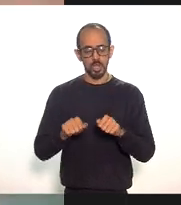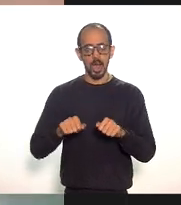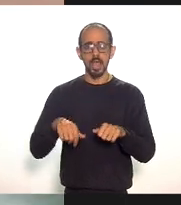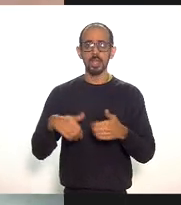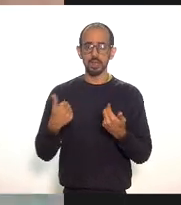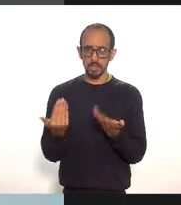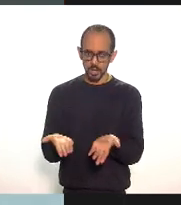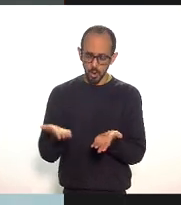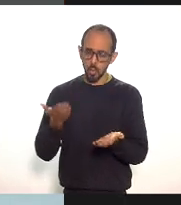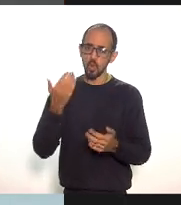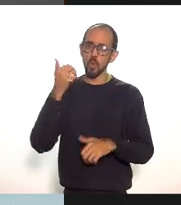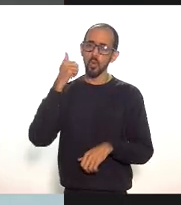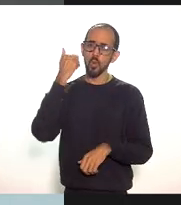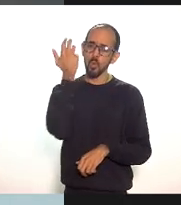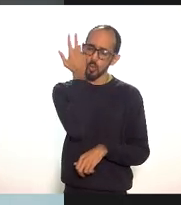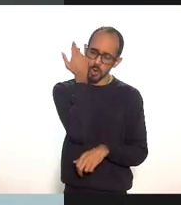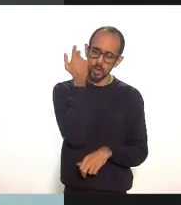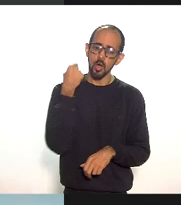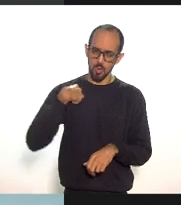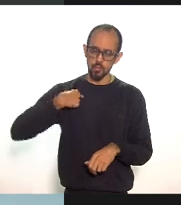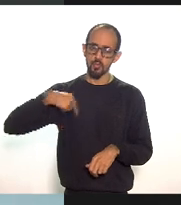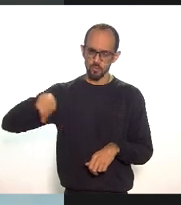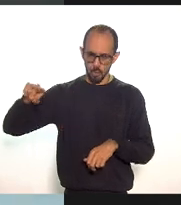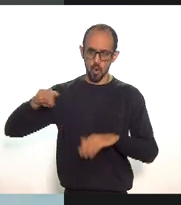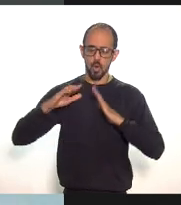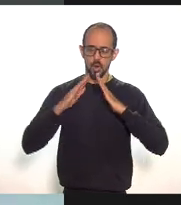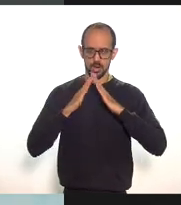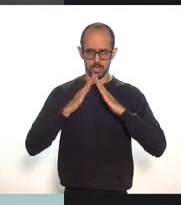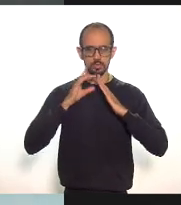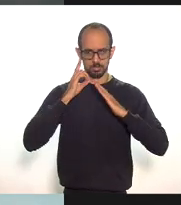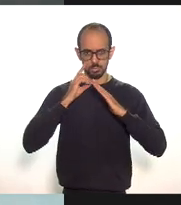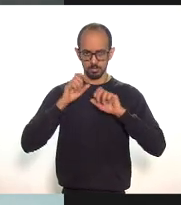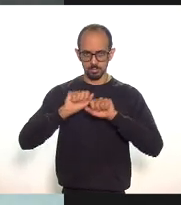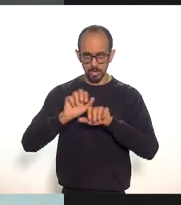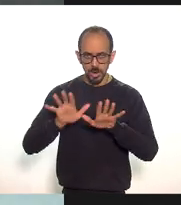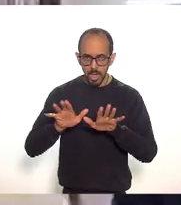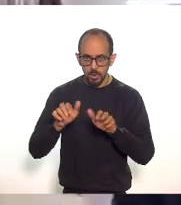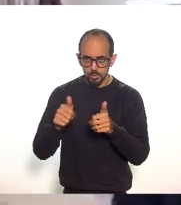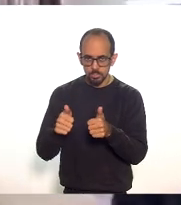estaria descendo para resolver essa questão. Está claro agora?